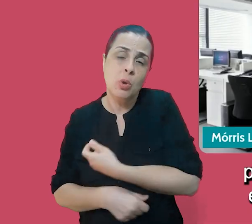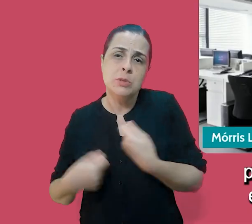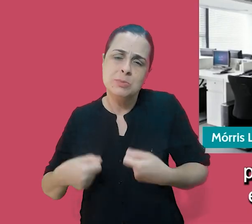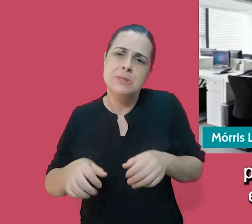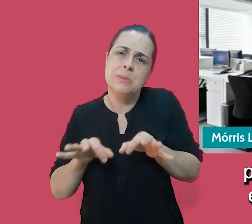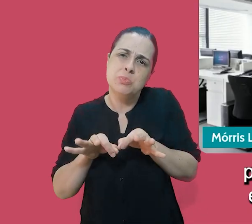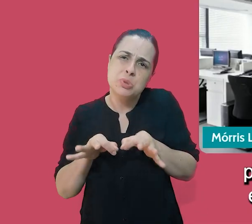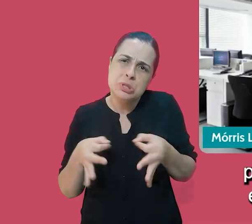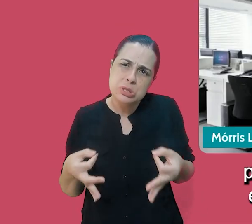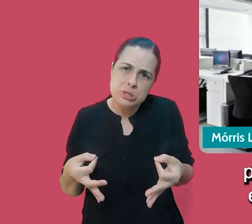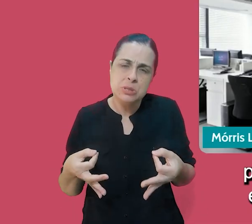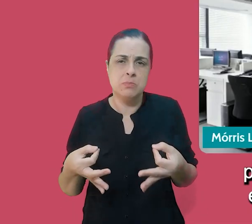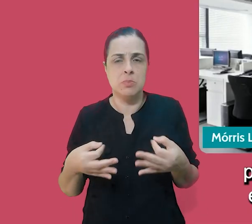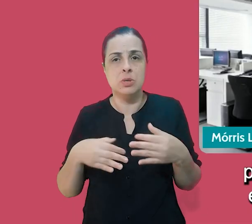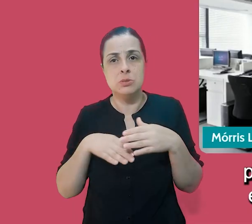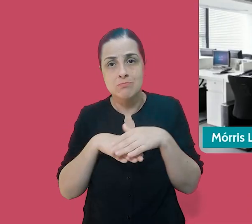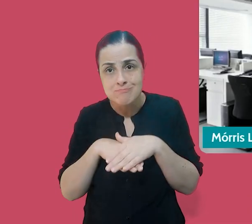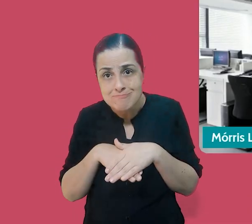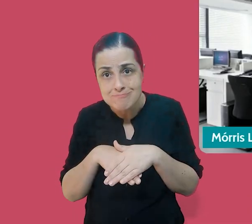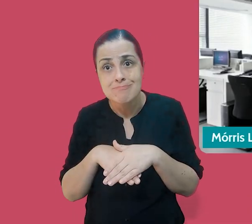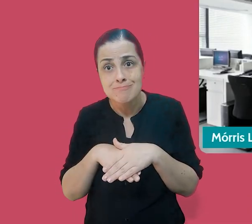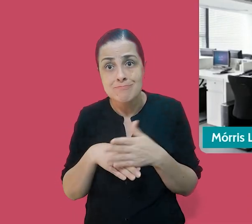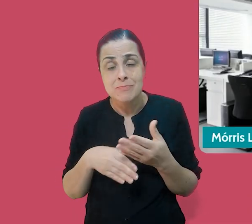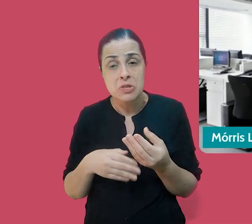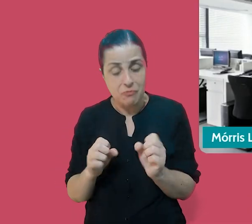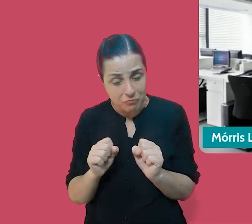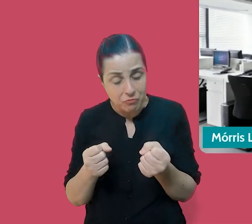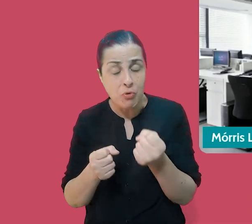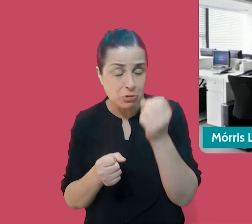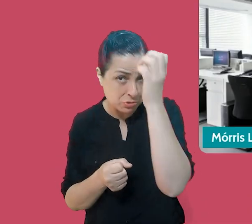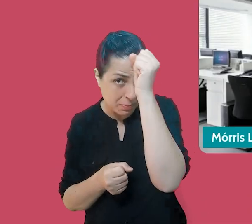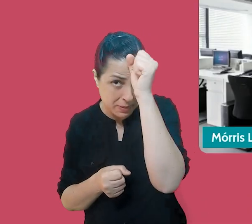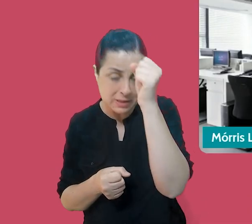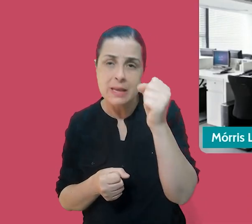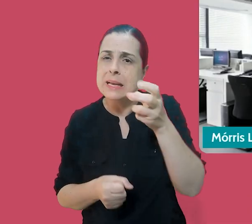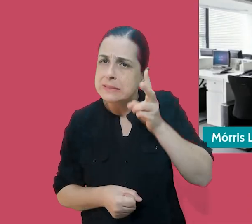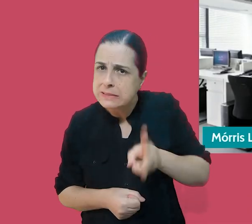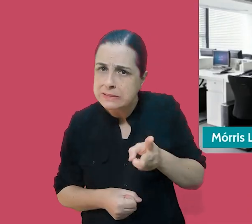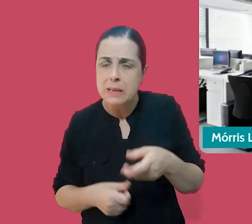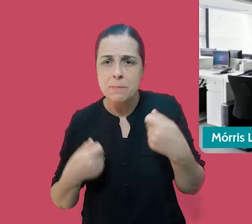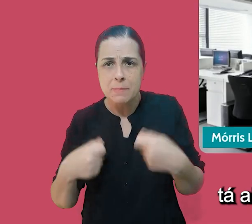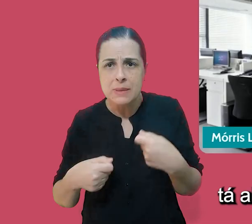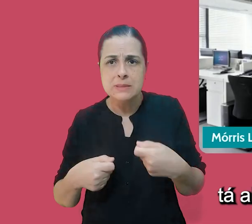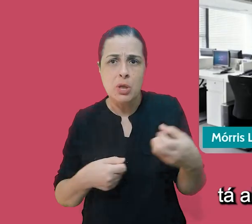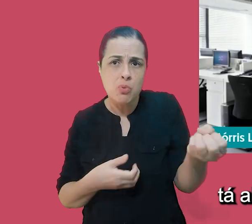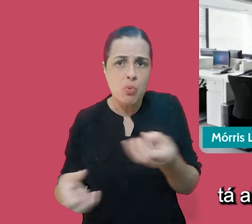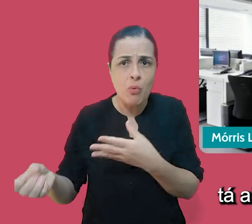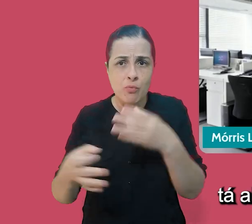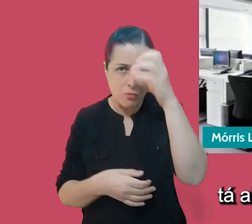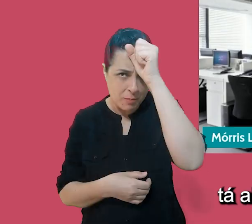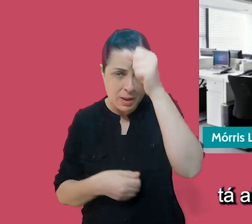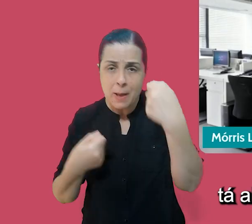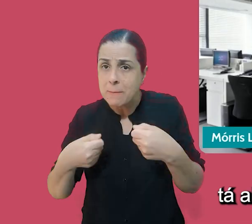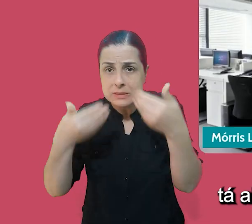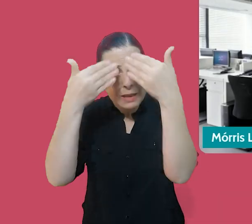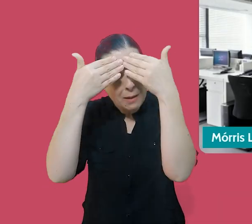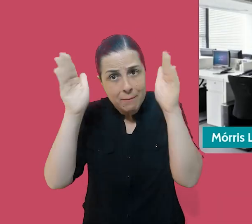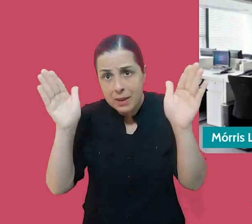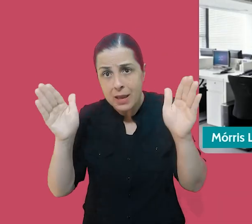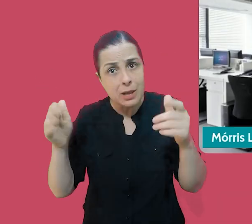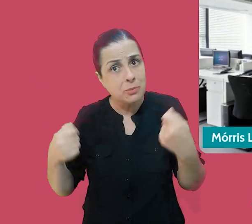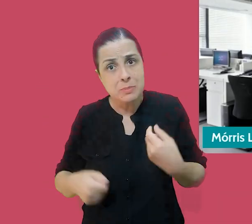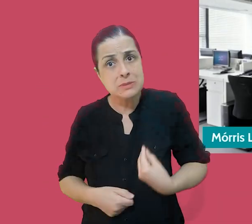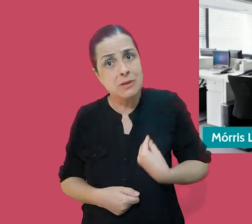para entender que, por mais experiência que eu tenho, eu vou ter sempre coisas para aprender e eu preciso estar aberto e ser humilde para isso.